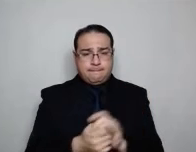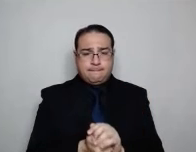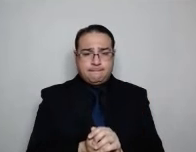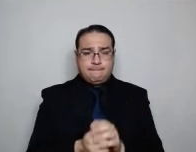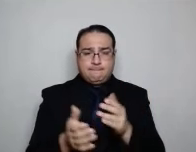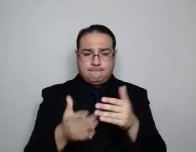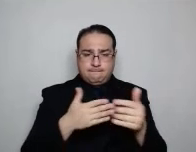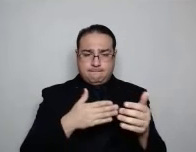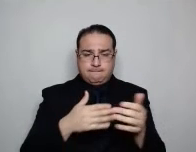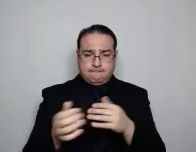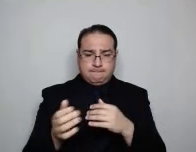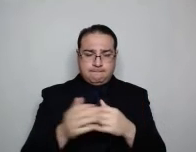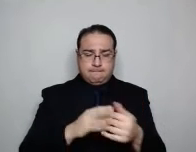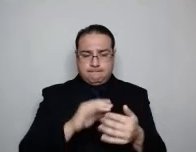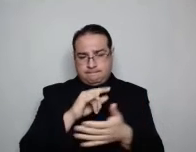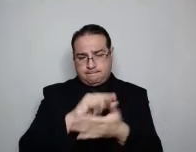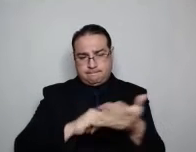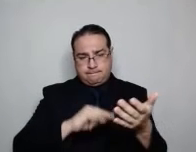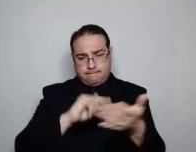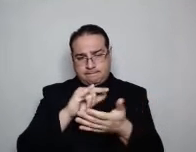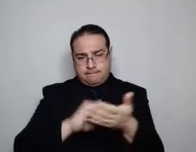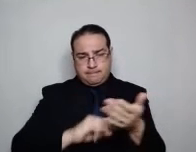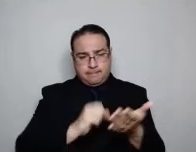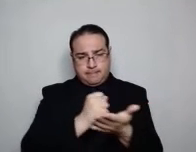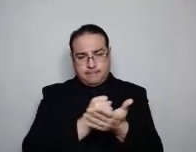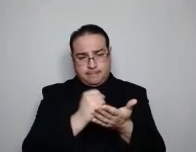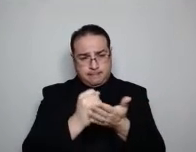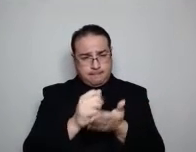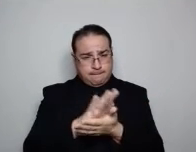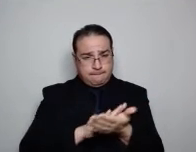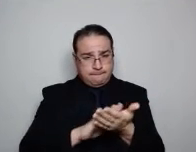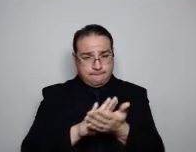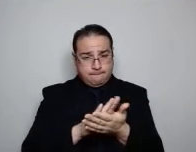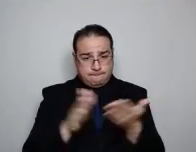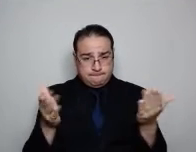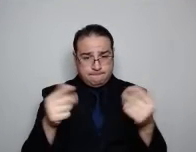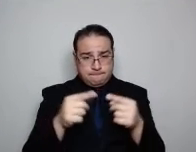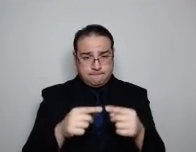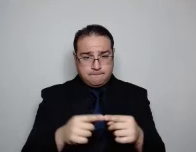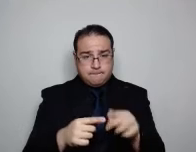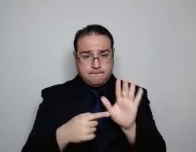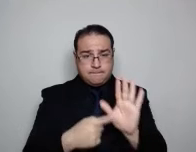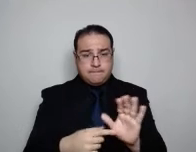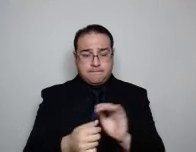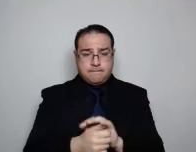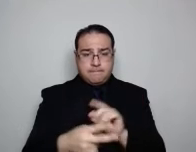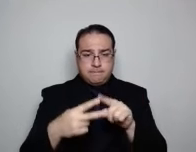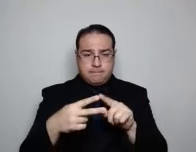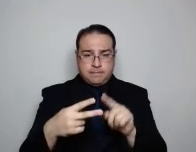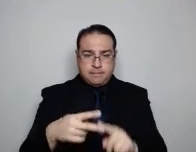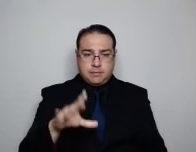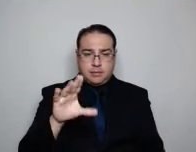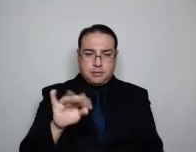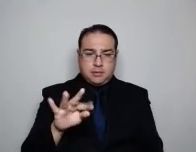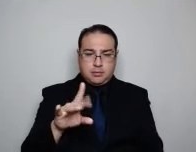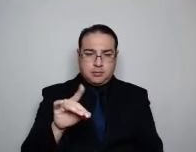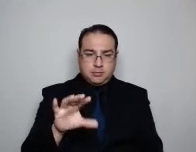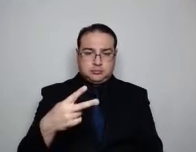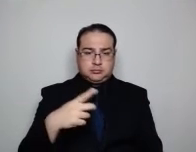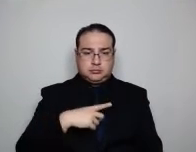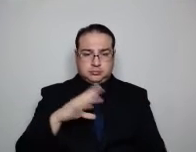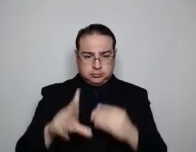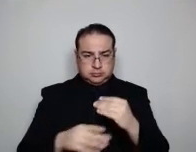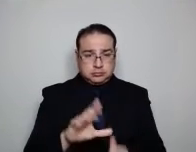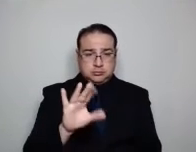contrato, a presente demanda é lastreada em dois contratos e em dois aditivos contratuais de prestação